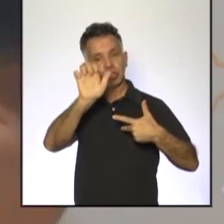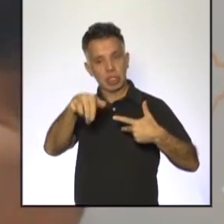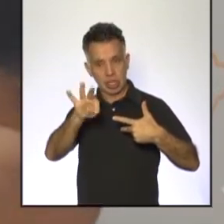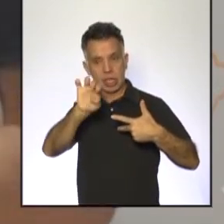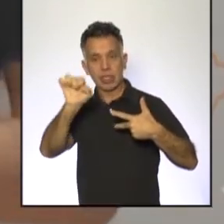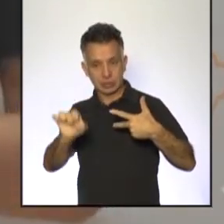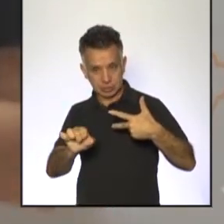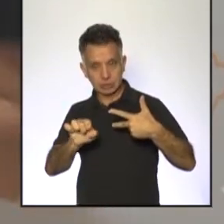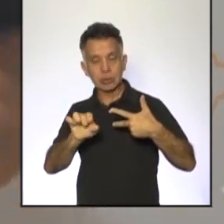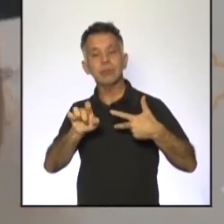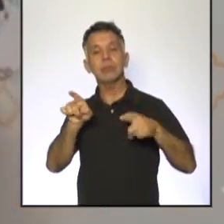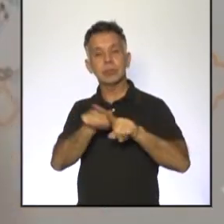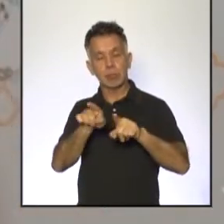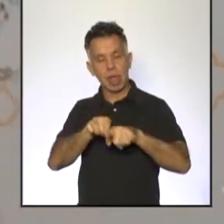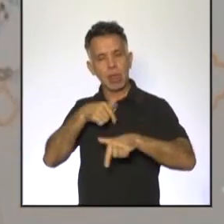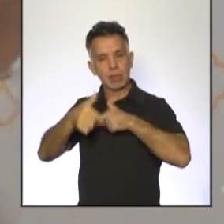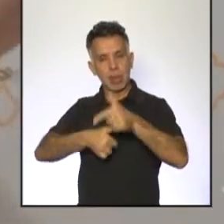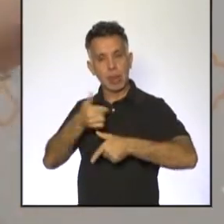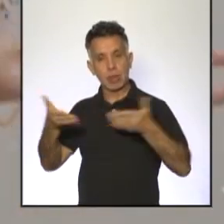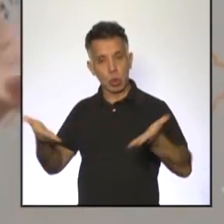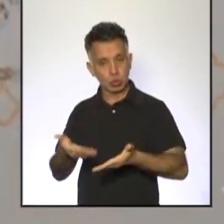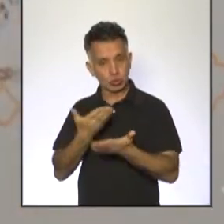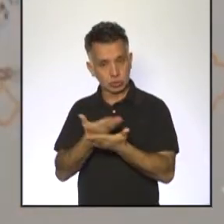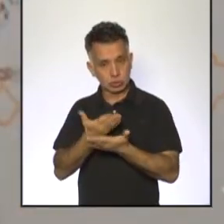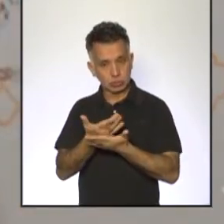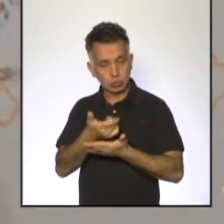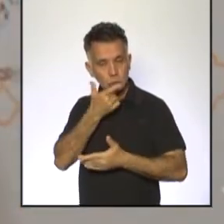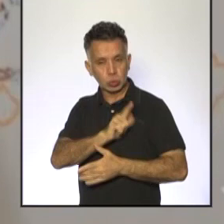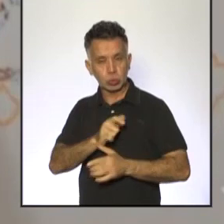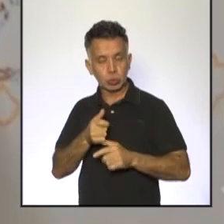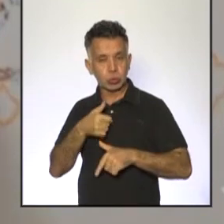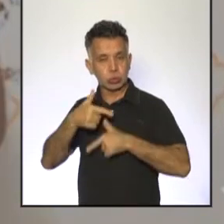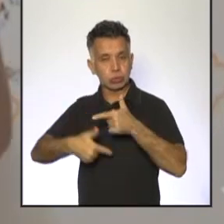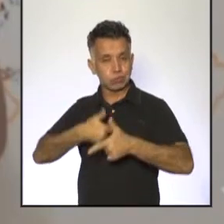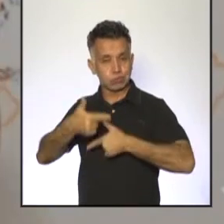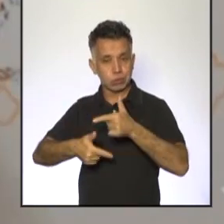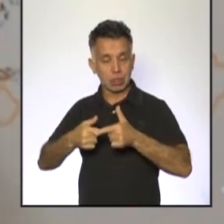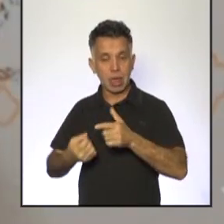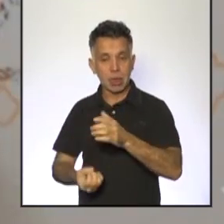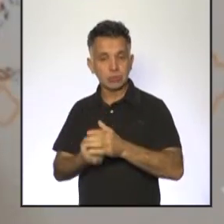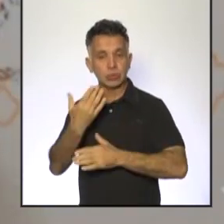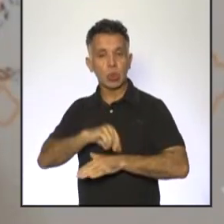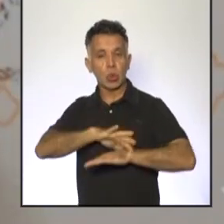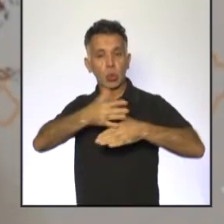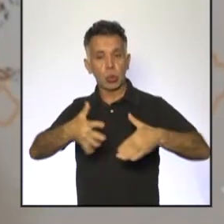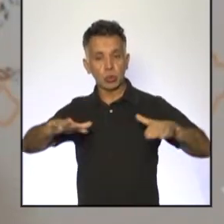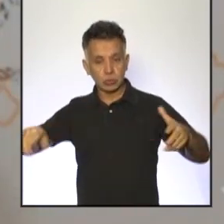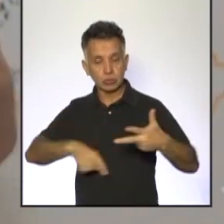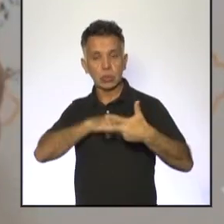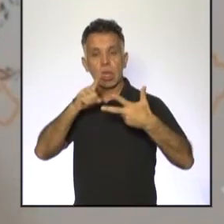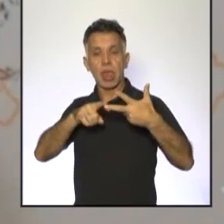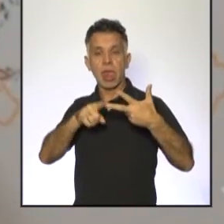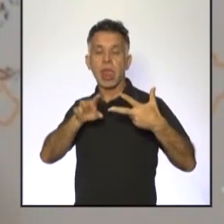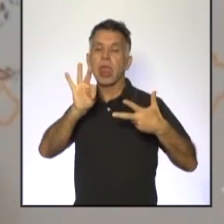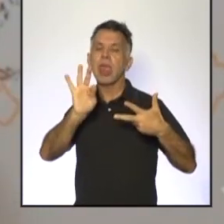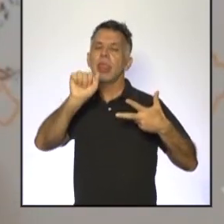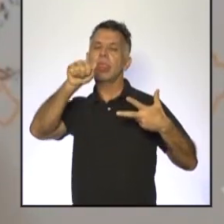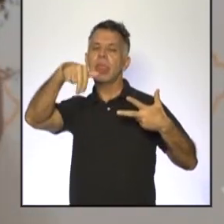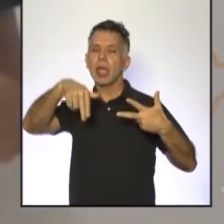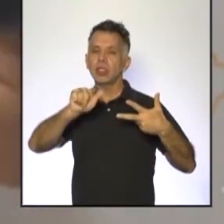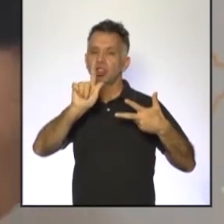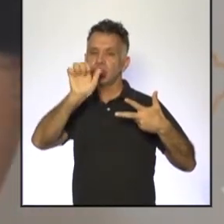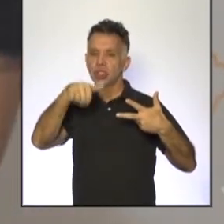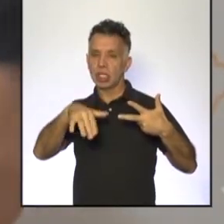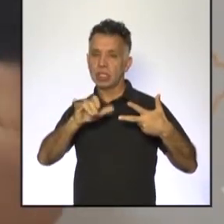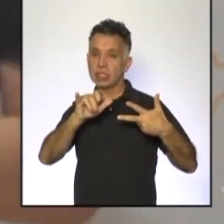hoje, trabalhando principalmente com a formação dos grandes oceanos do planeta Terra. E o movimento tangencial. Só que antes eu vou mostrar